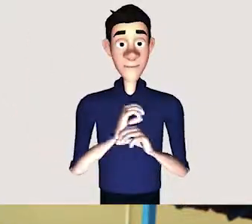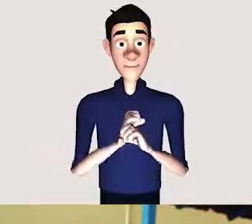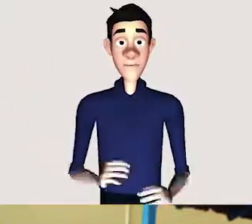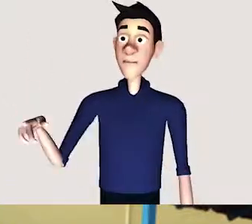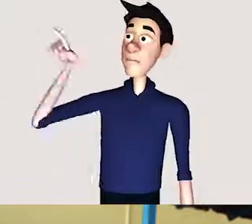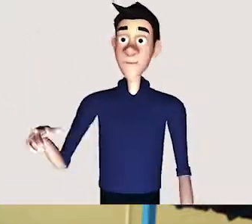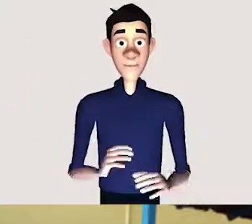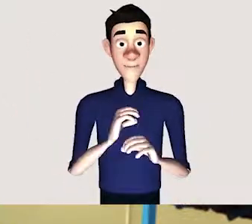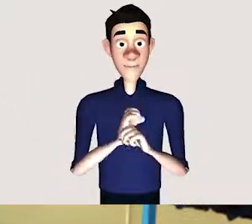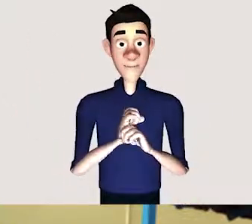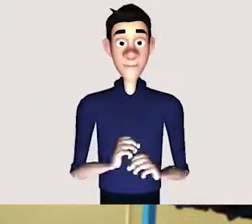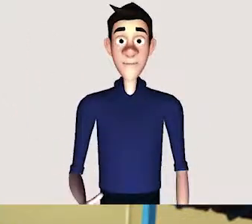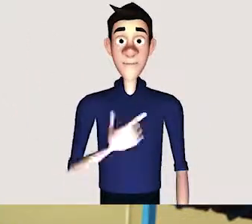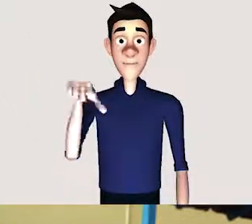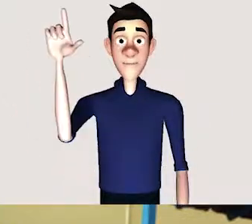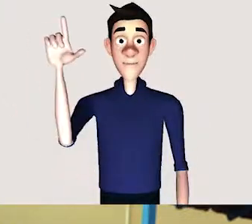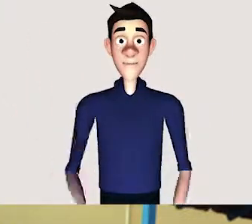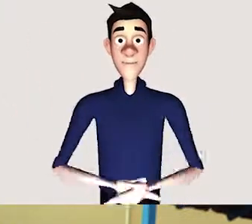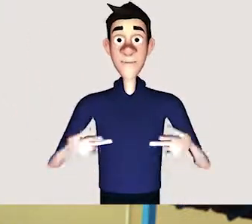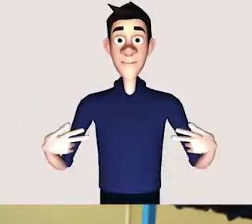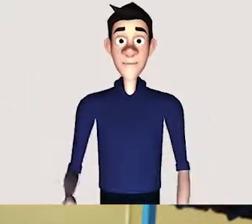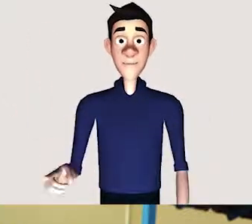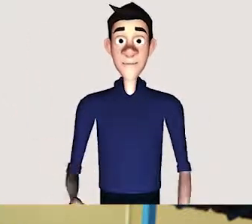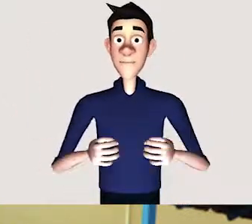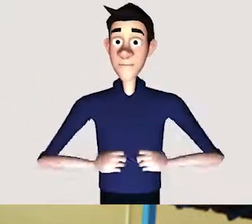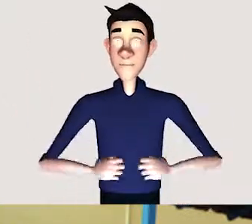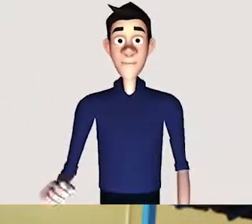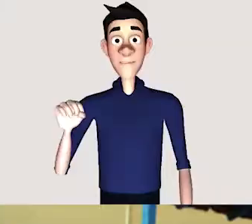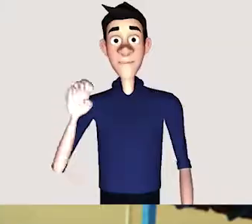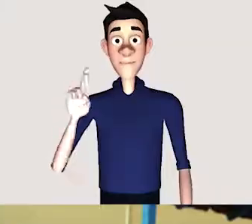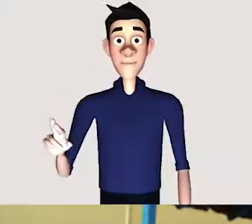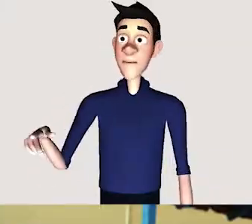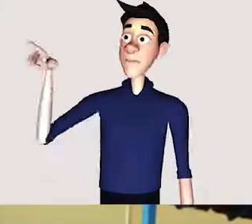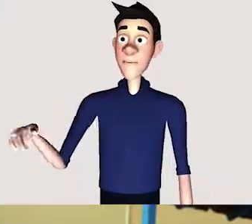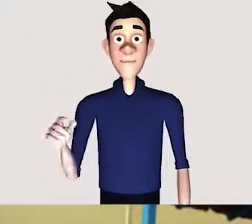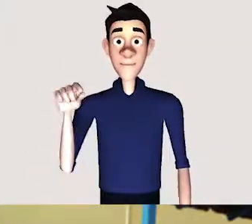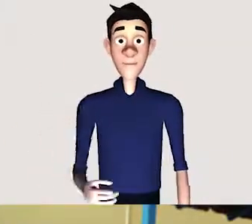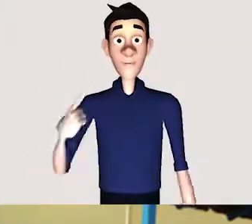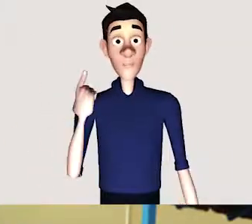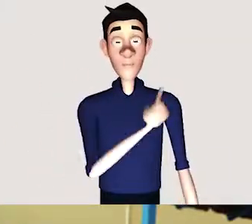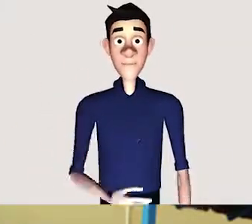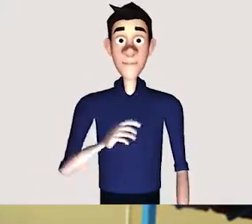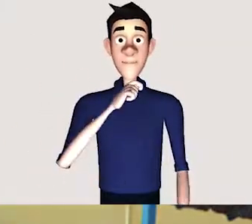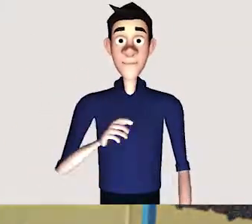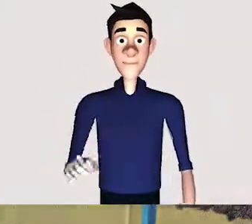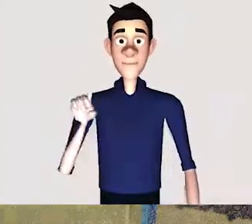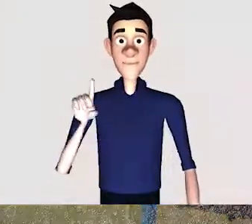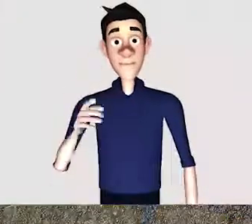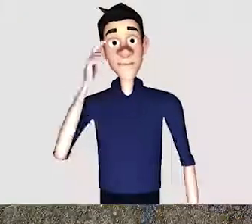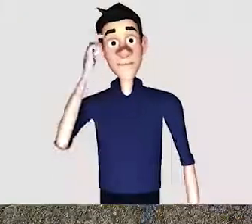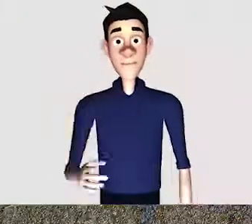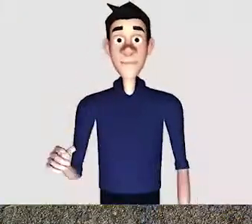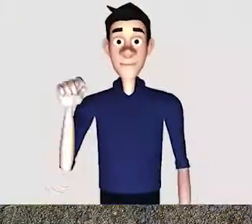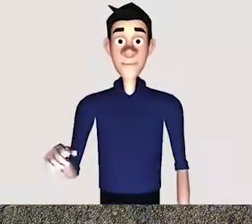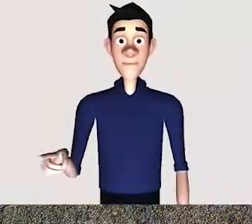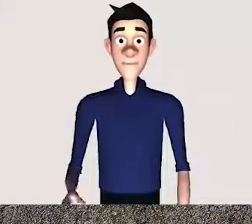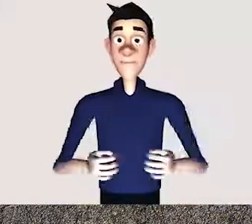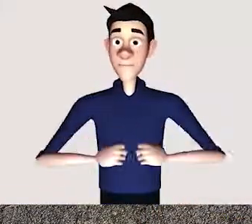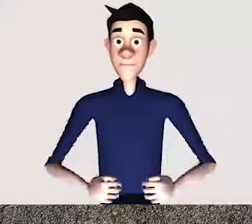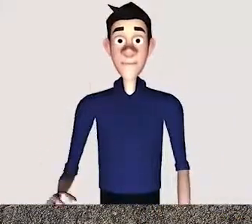Bom, assim como perguntamos o que é museu, poderemos agora perguntar o que